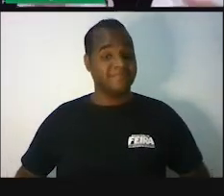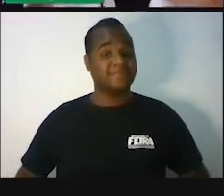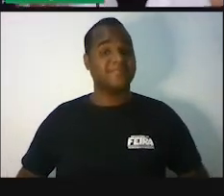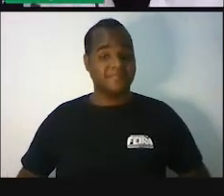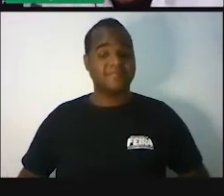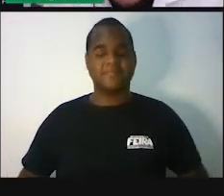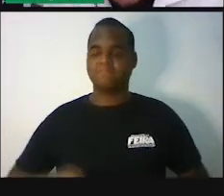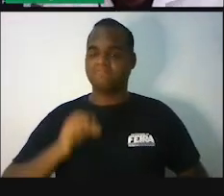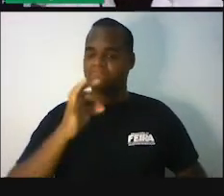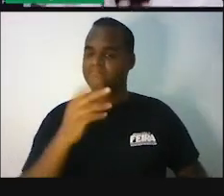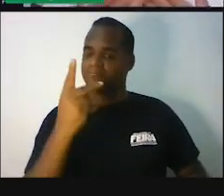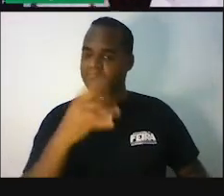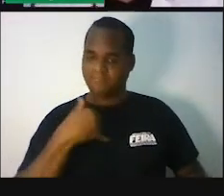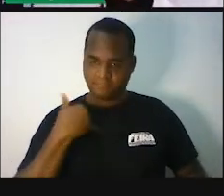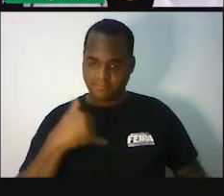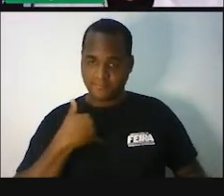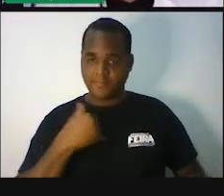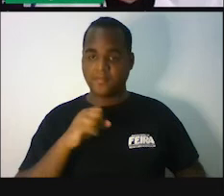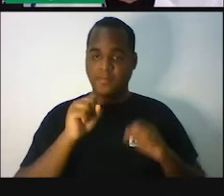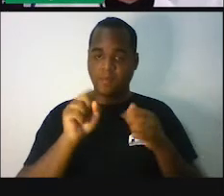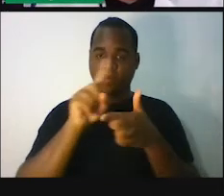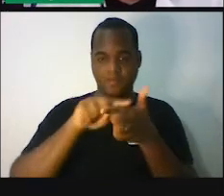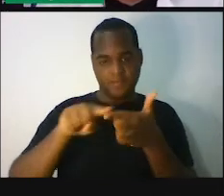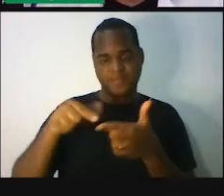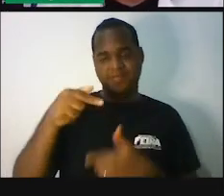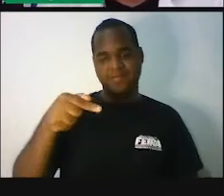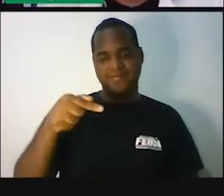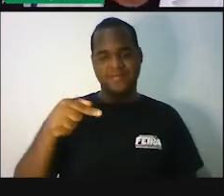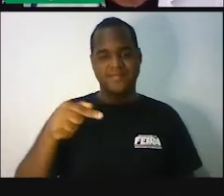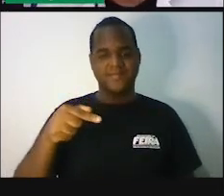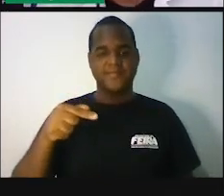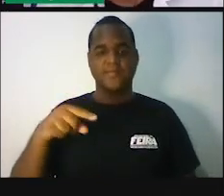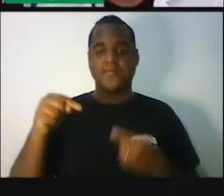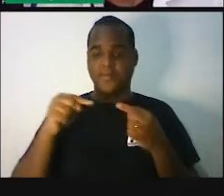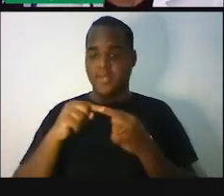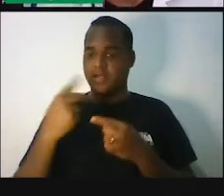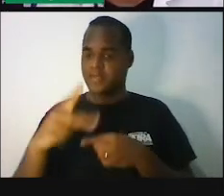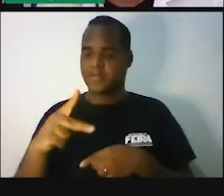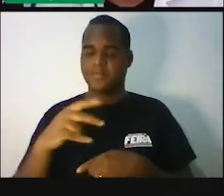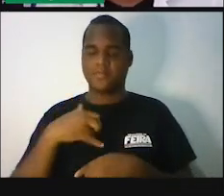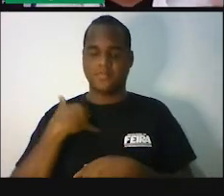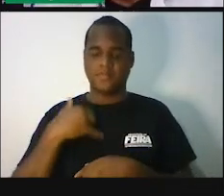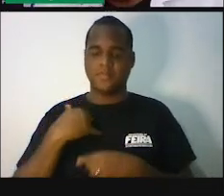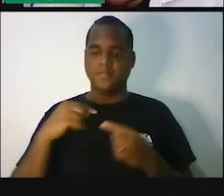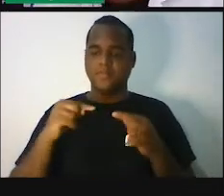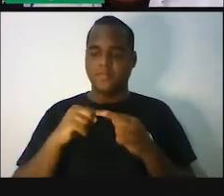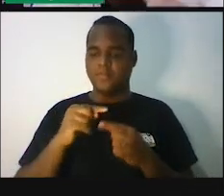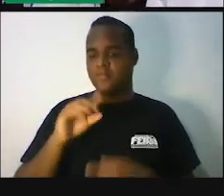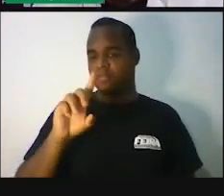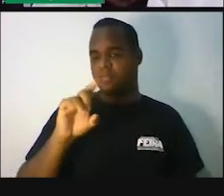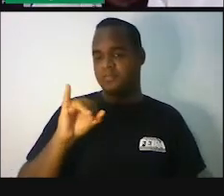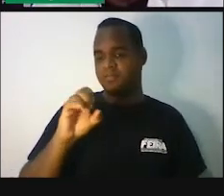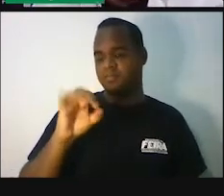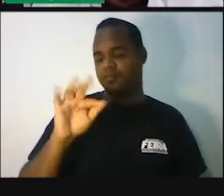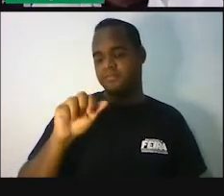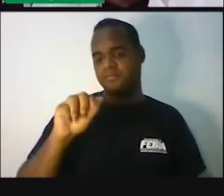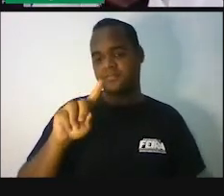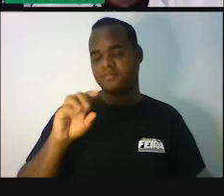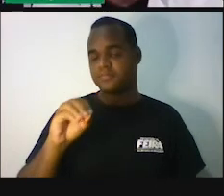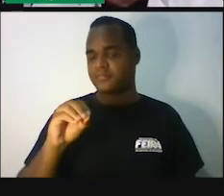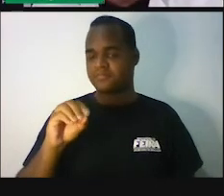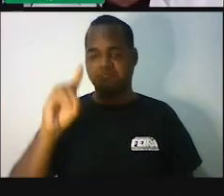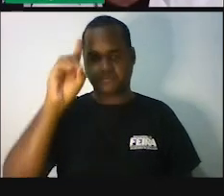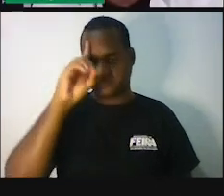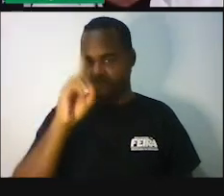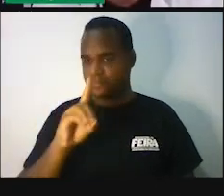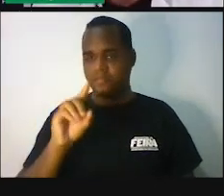Exatamente, é a sua idade dividido por 7. No caso da idade de Diofanto, a gente não sabe, não sabe qual é, a gente